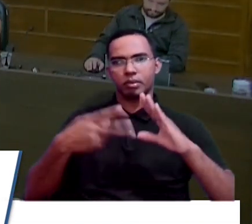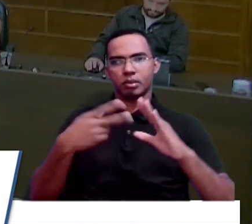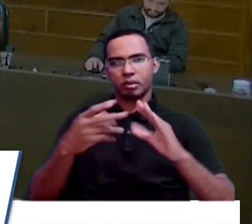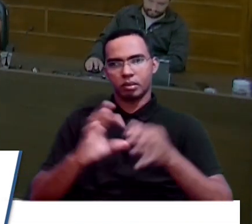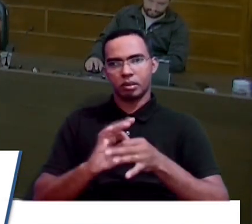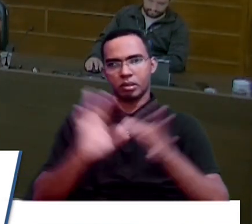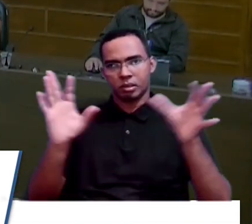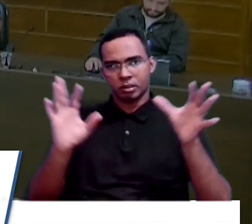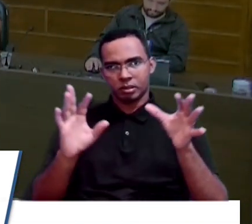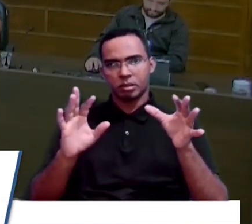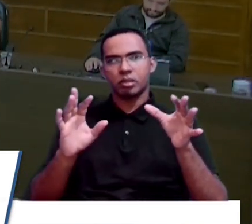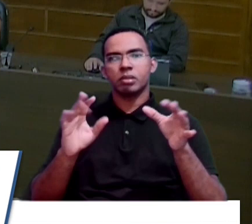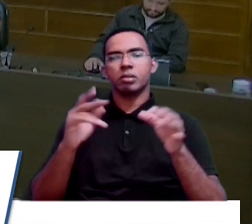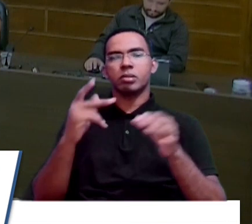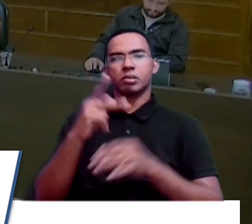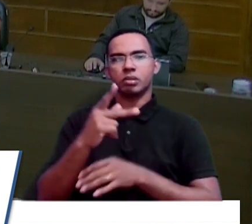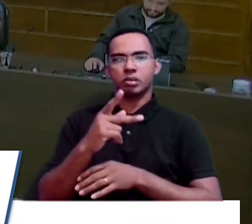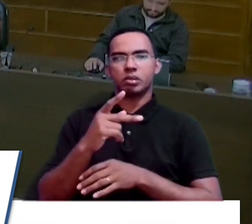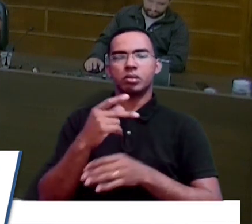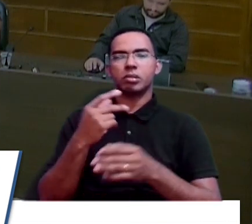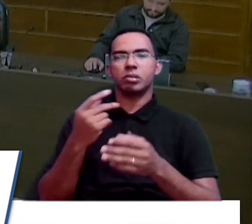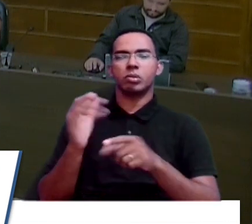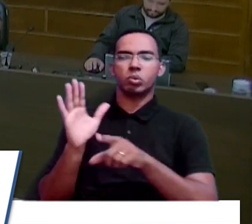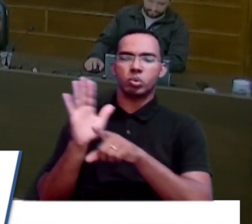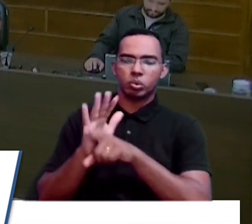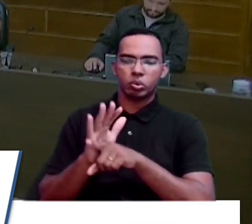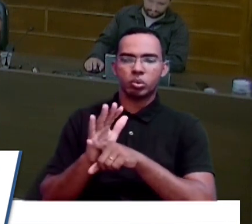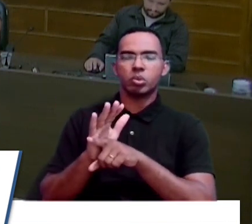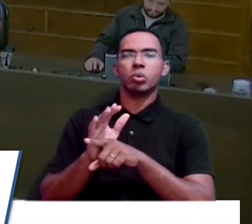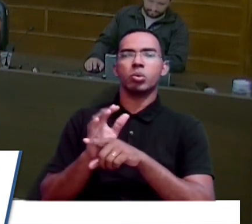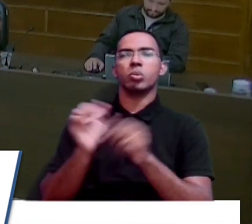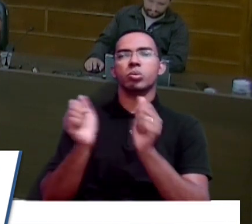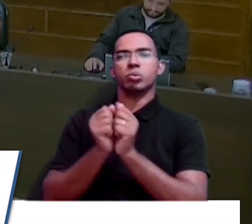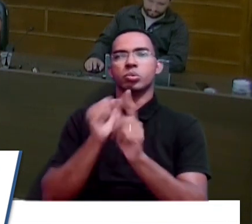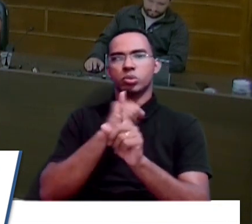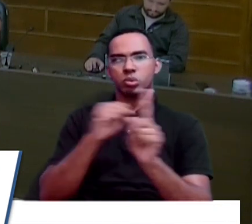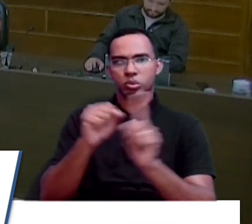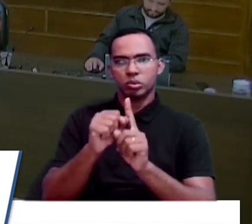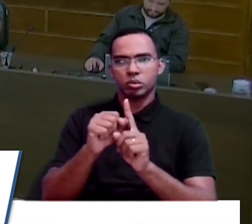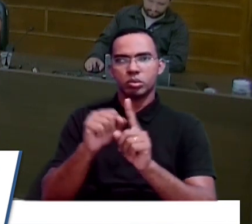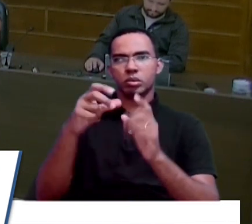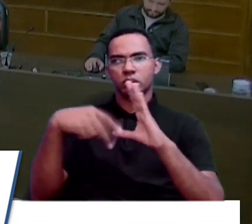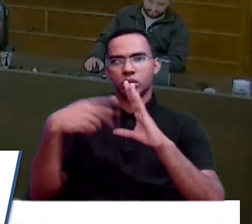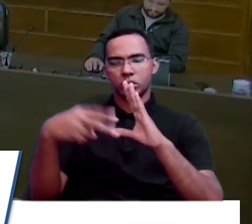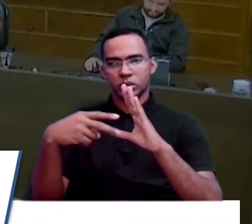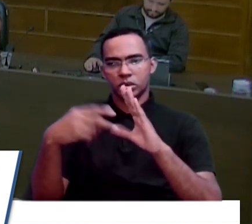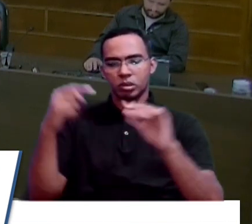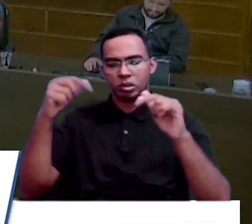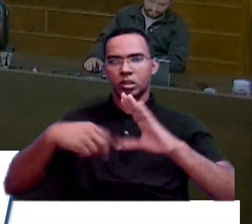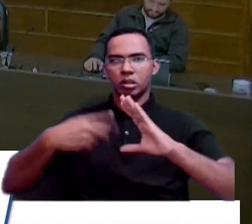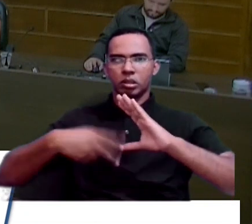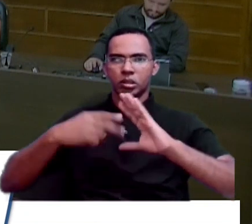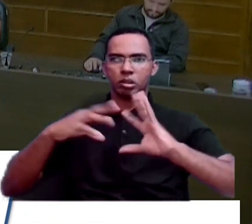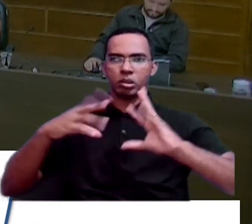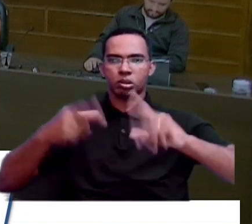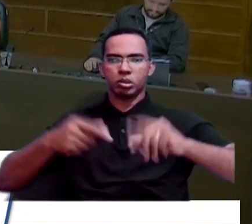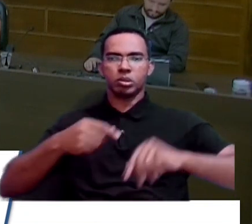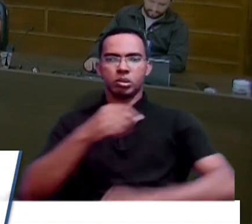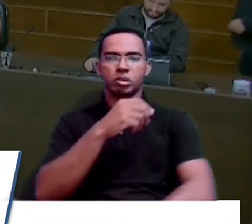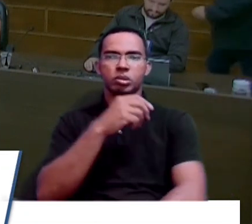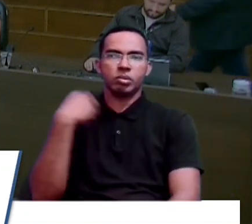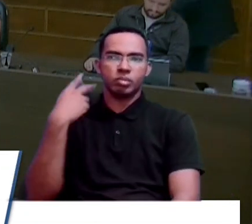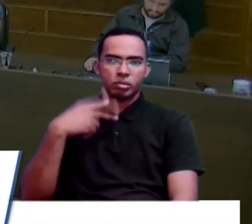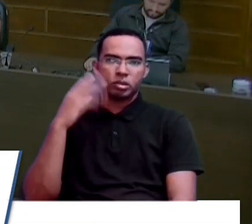abertas e, com certeza, a gente tem que unir forças, junto com a assistente social, Guarda Municipal, nós aqui da Câmara, todos os vereadores já